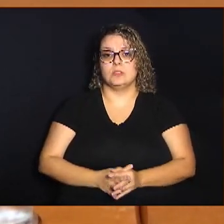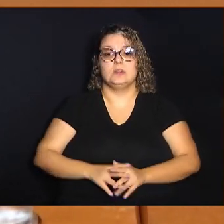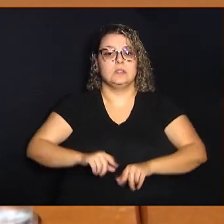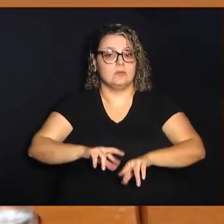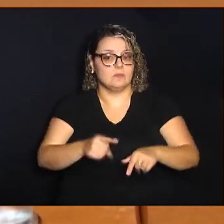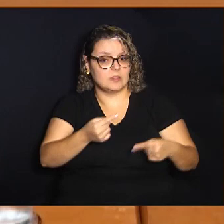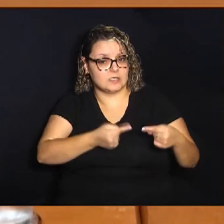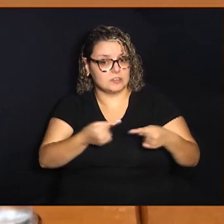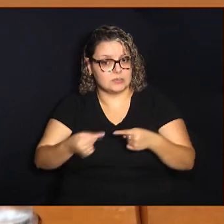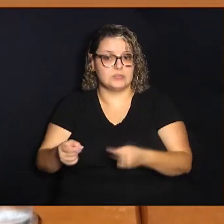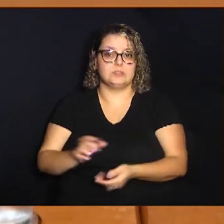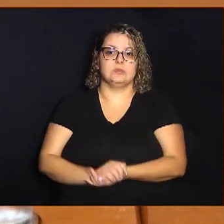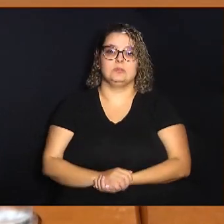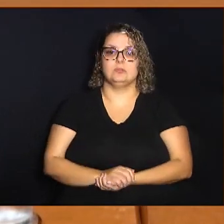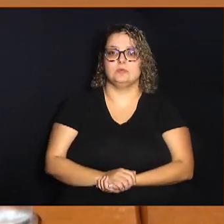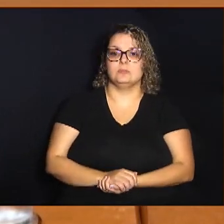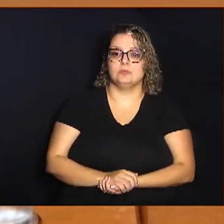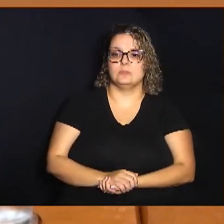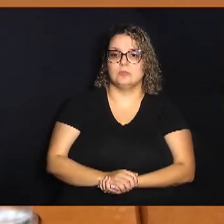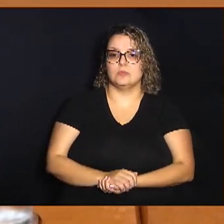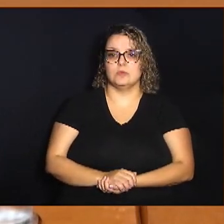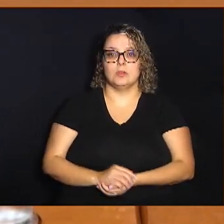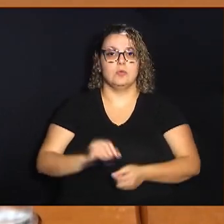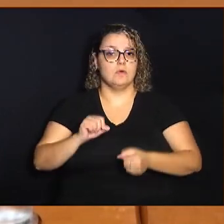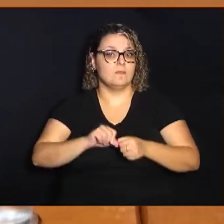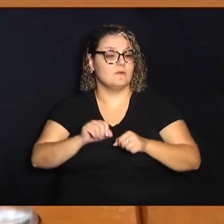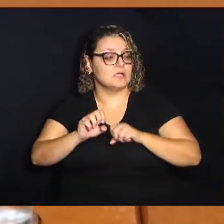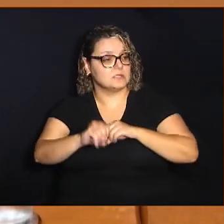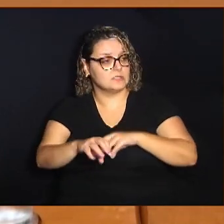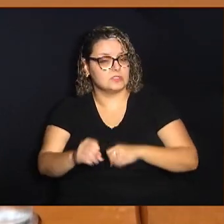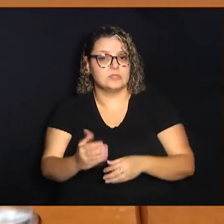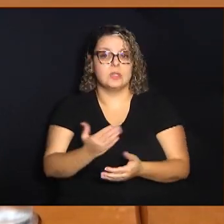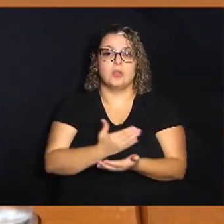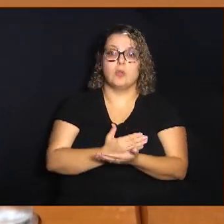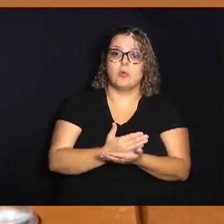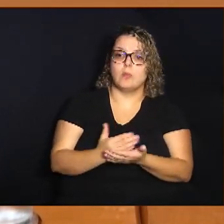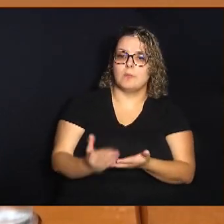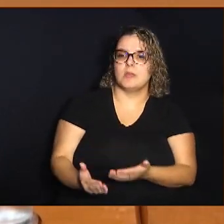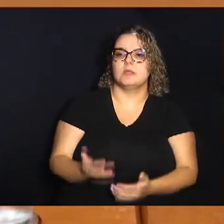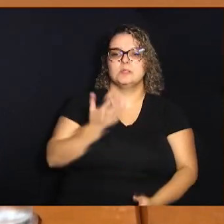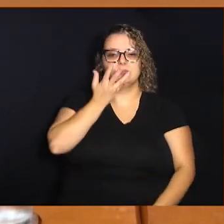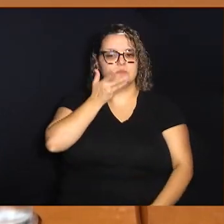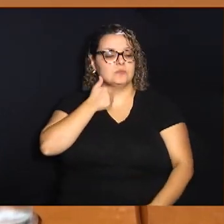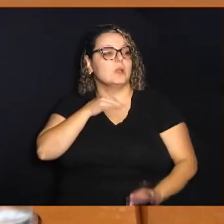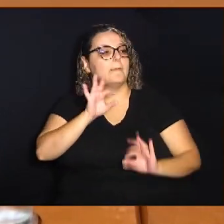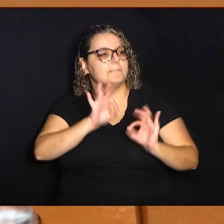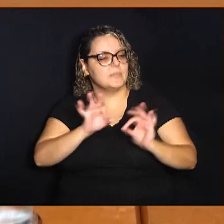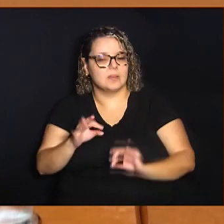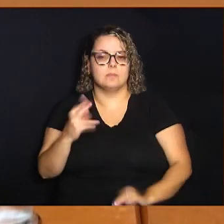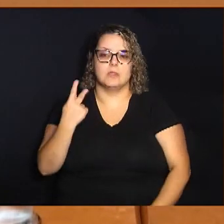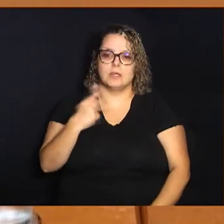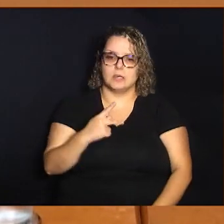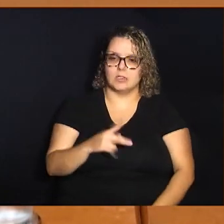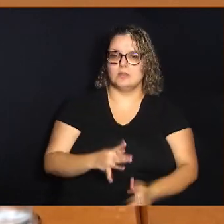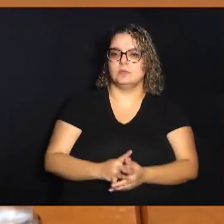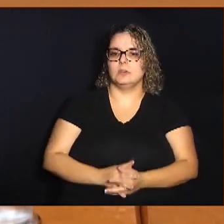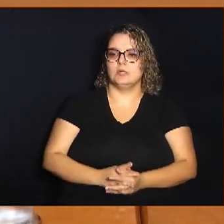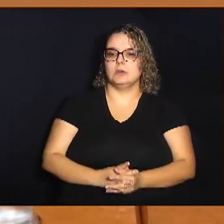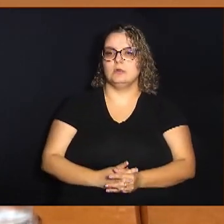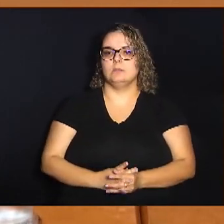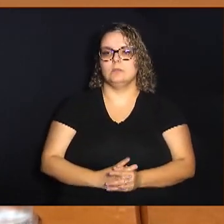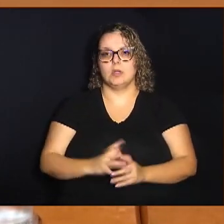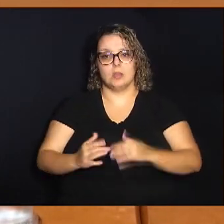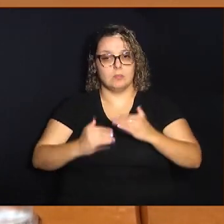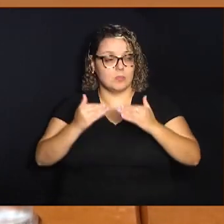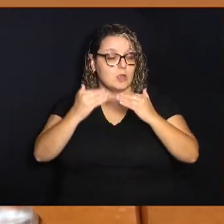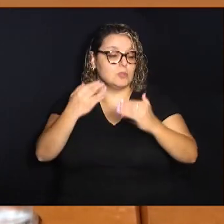sobre o fazer educação inicial dessa criança, preparando ela para a construção de uma